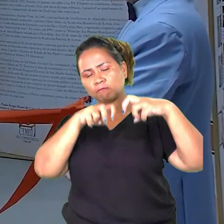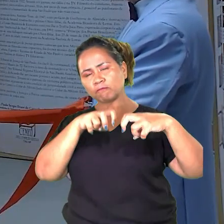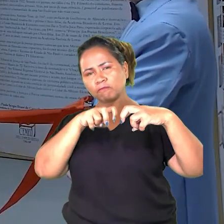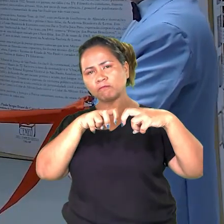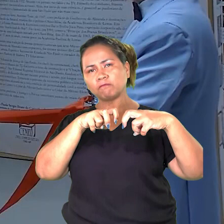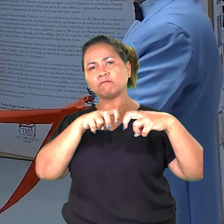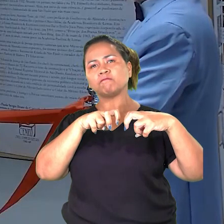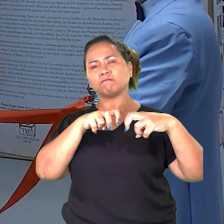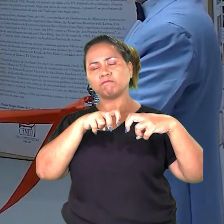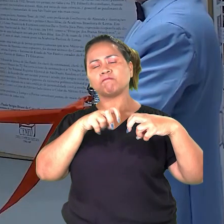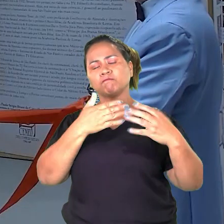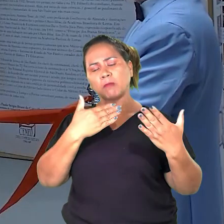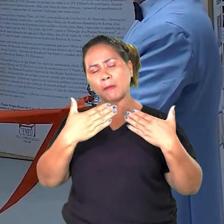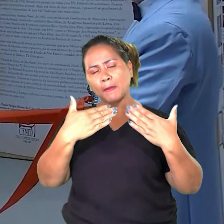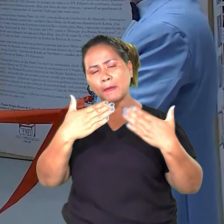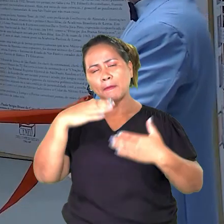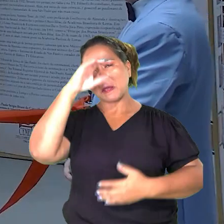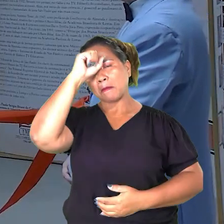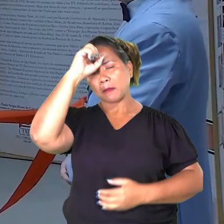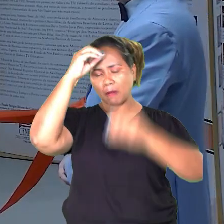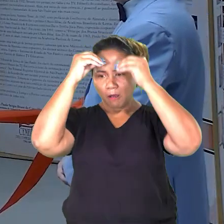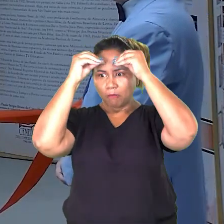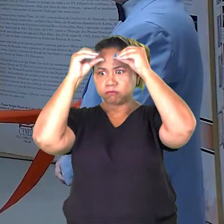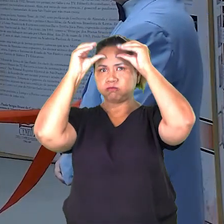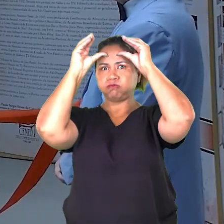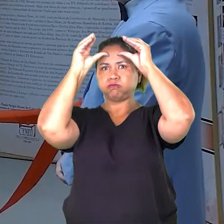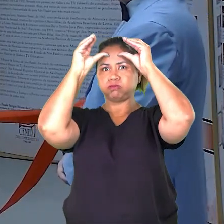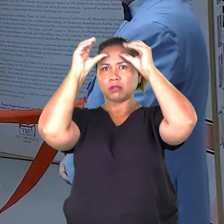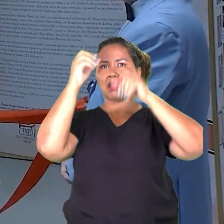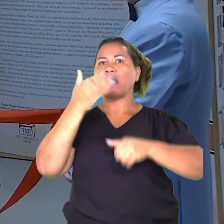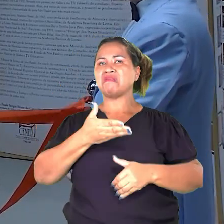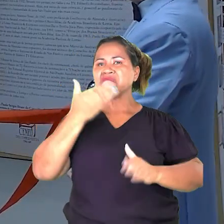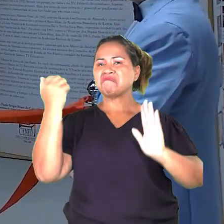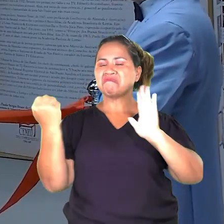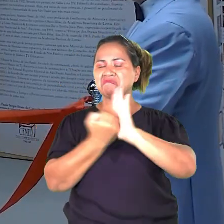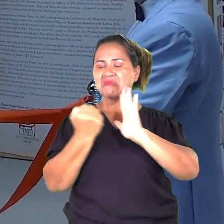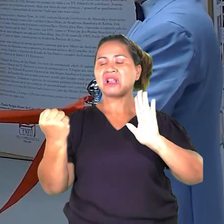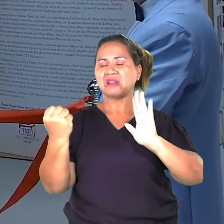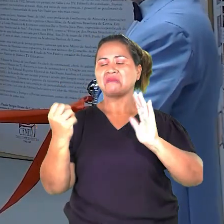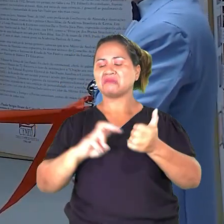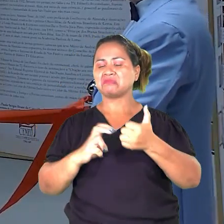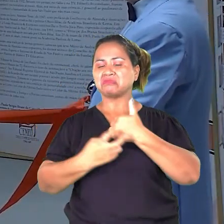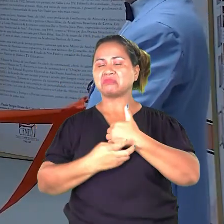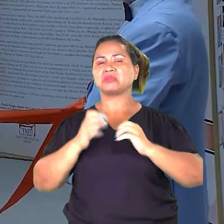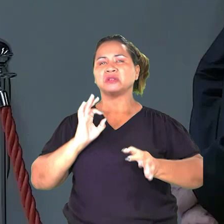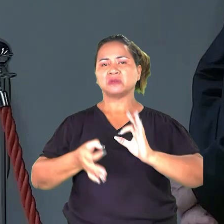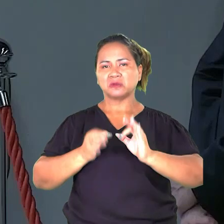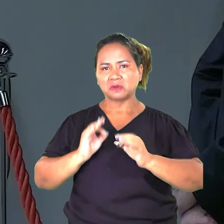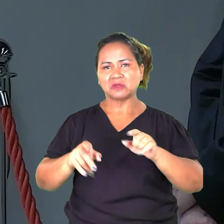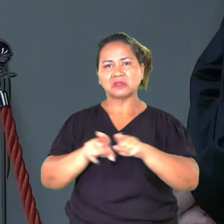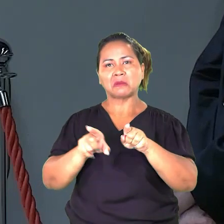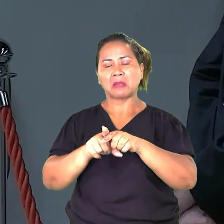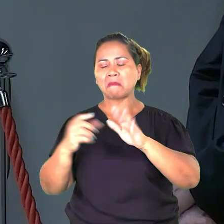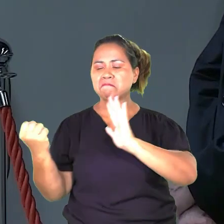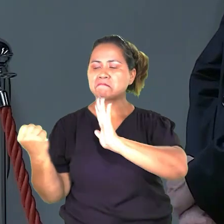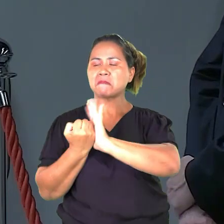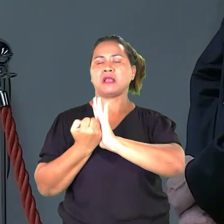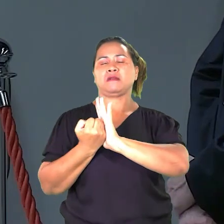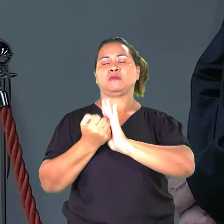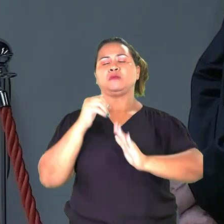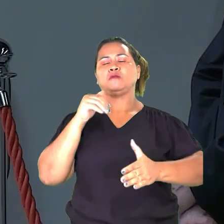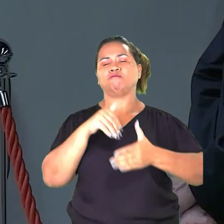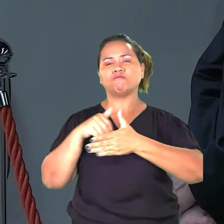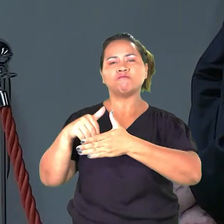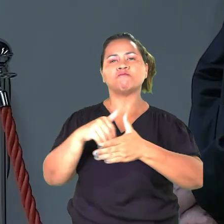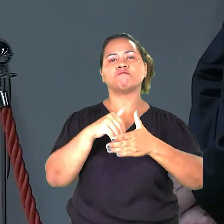agradável. Aprendi muito com Paulo Bonfim, acho que todos aprenderam com Paulo Bonfim. Ele marcou o Tribunal de